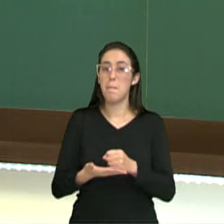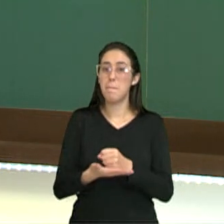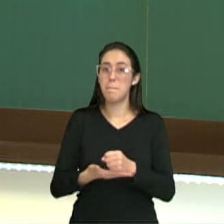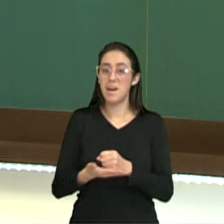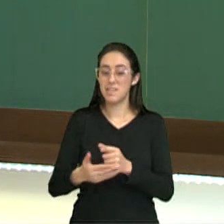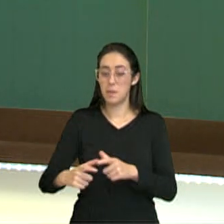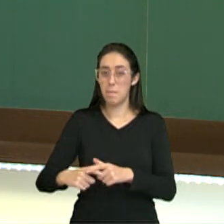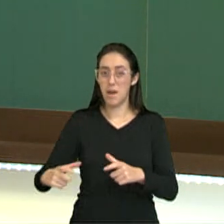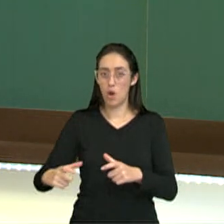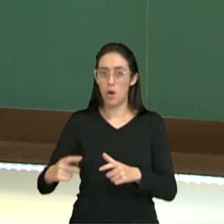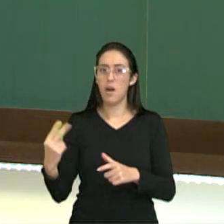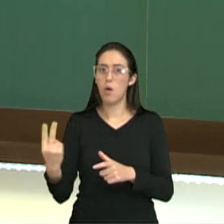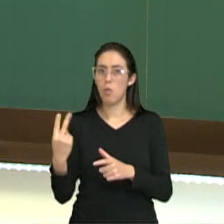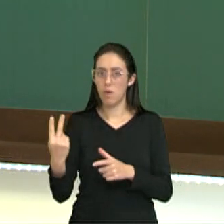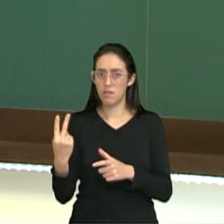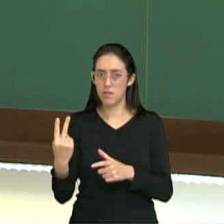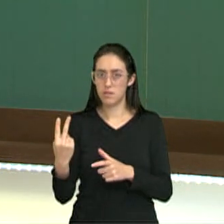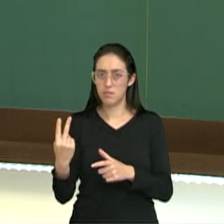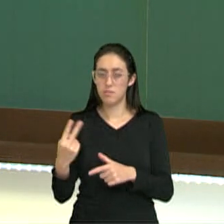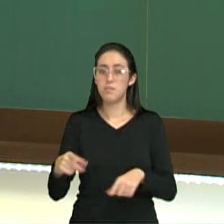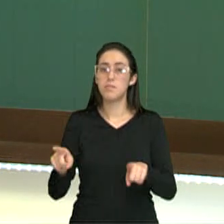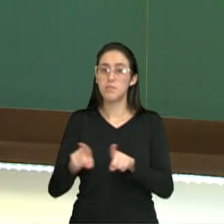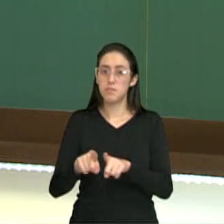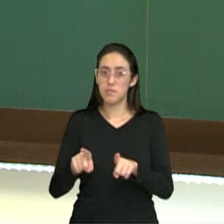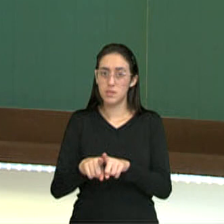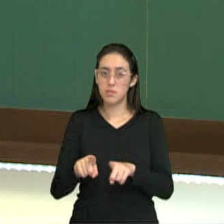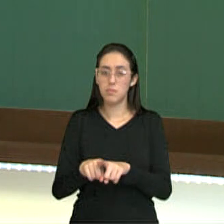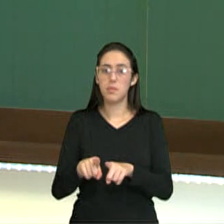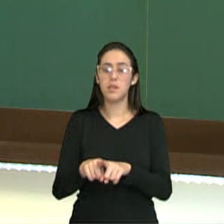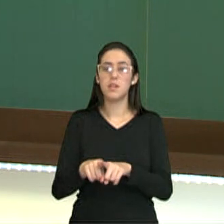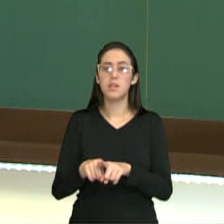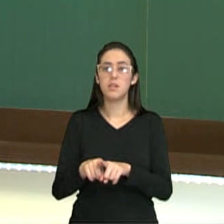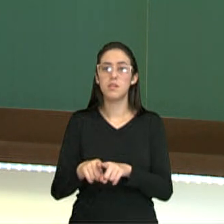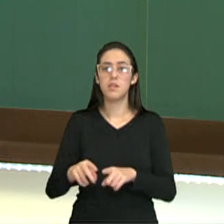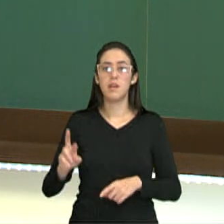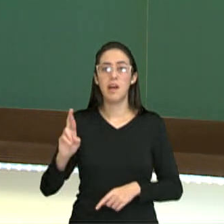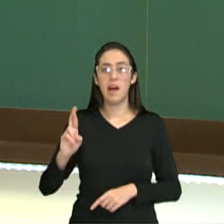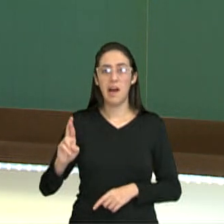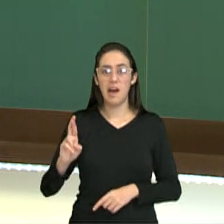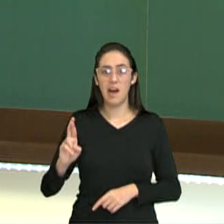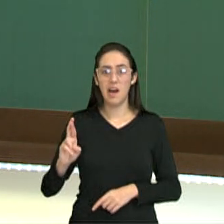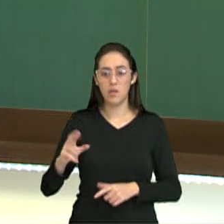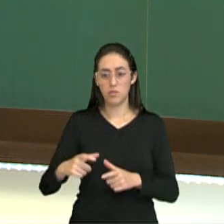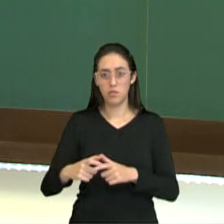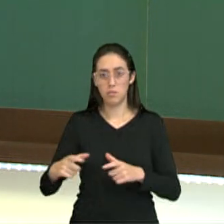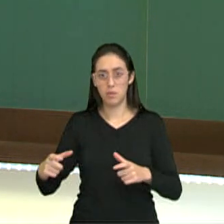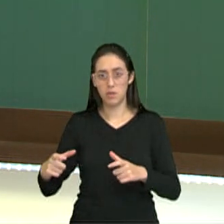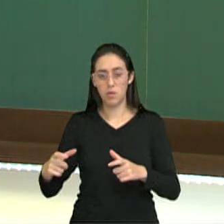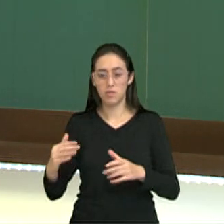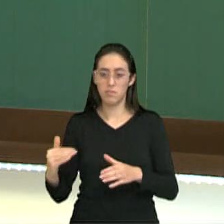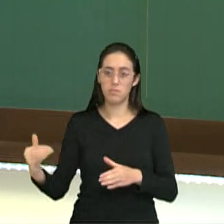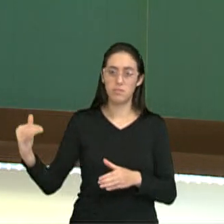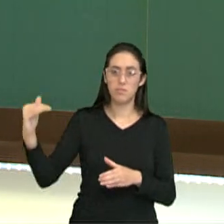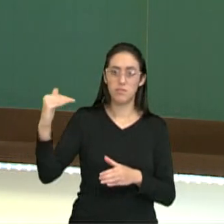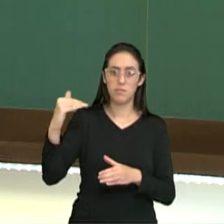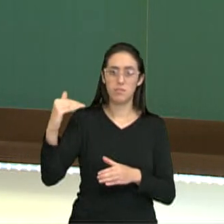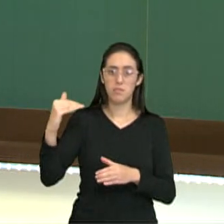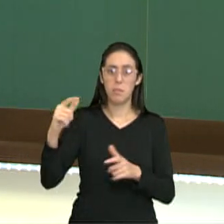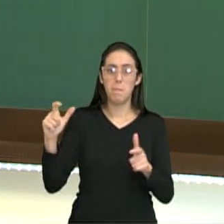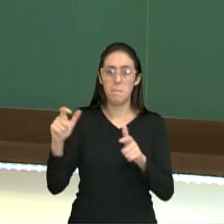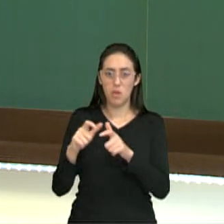quadrado mais o produto da base maior, do raio maior pelo raio da base menor, mais